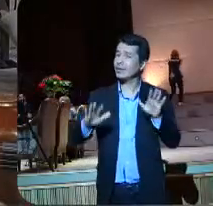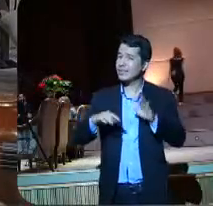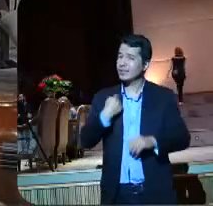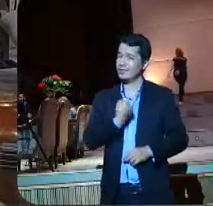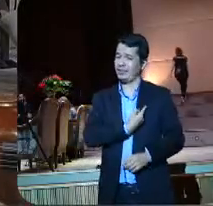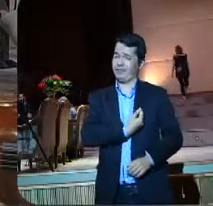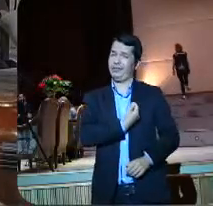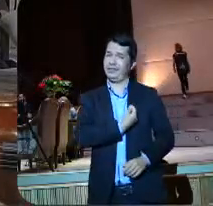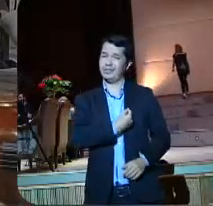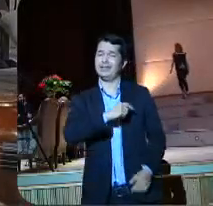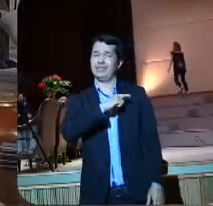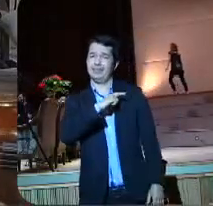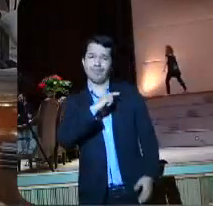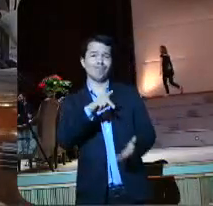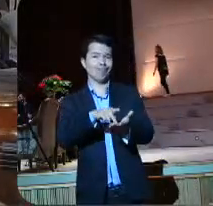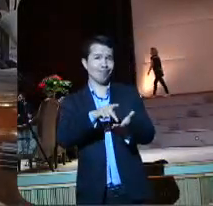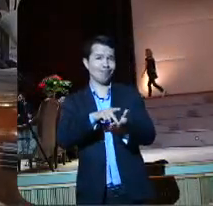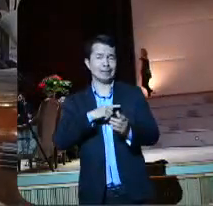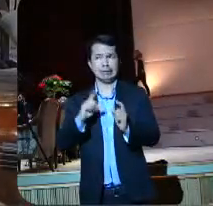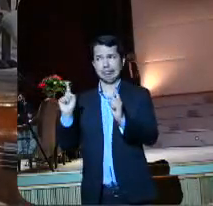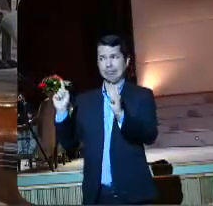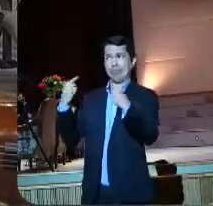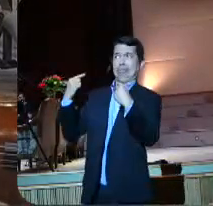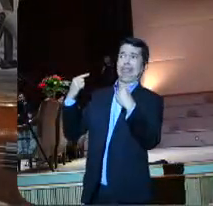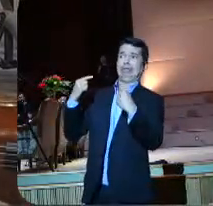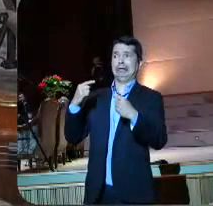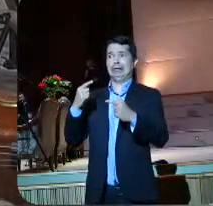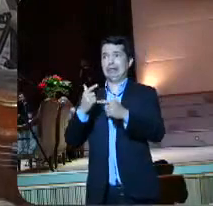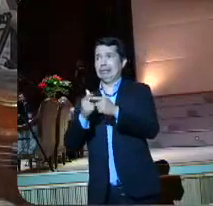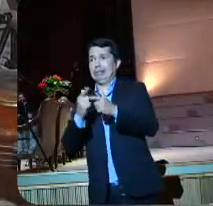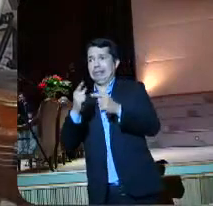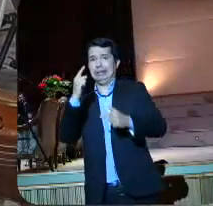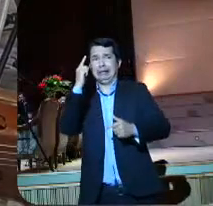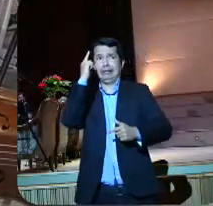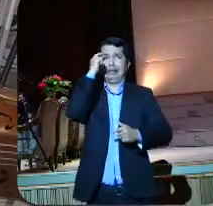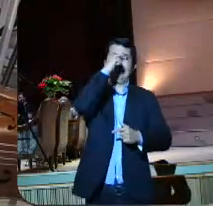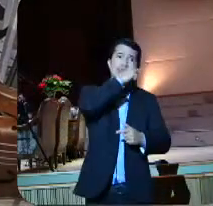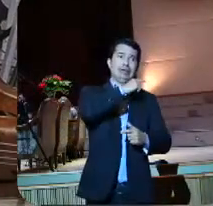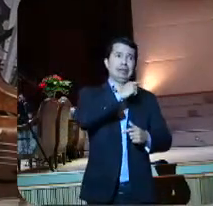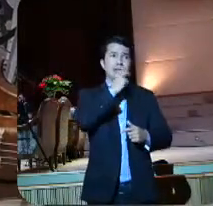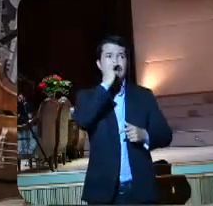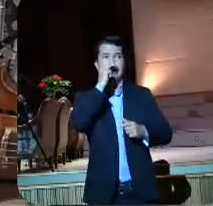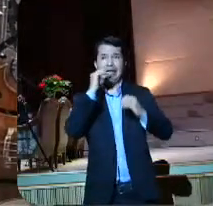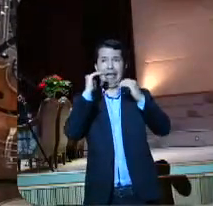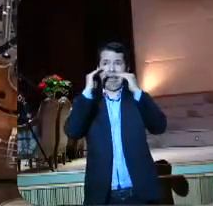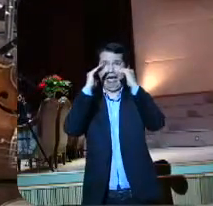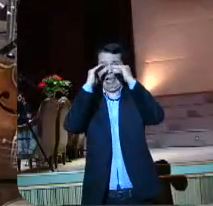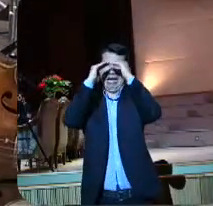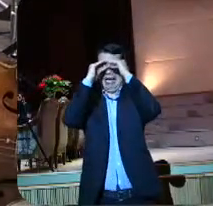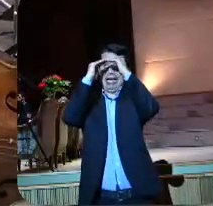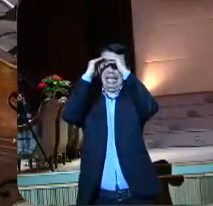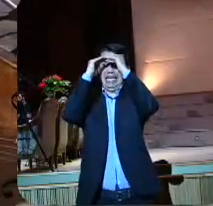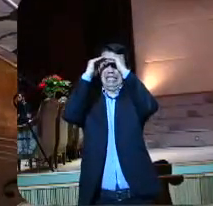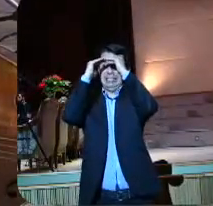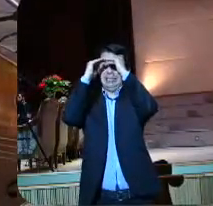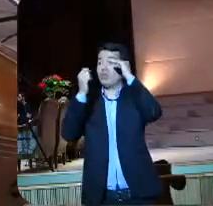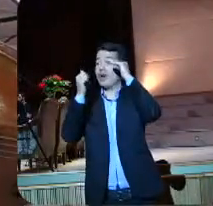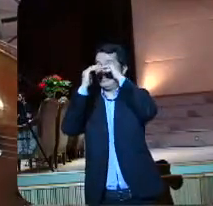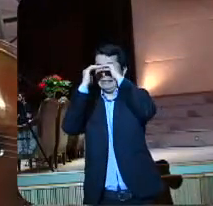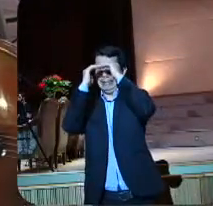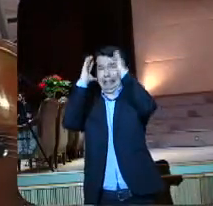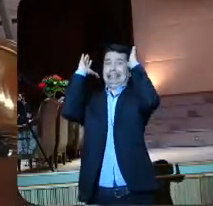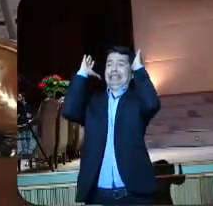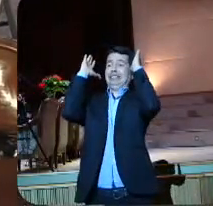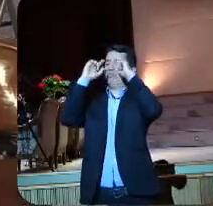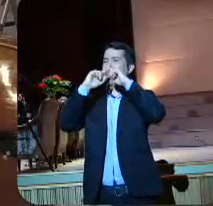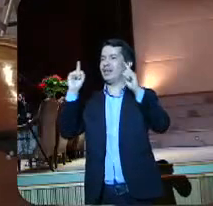somos confrontados e às vezes a gente abala-se, mas a graça de Deus não nos